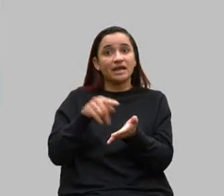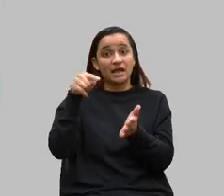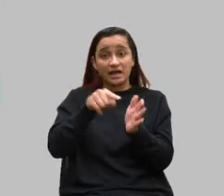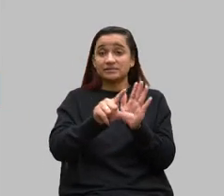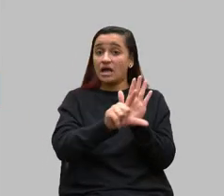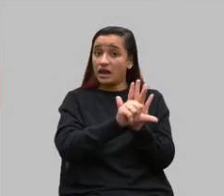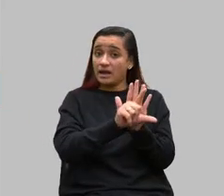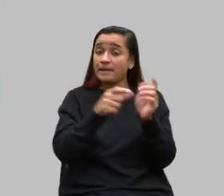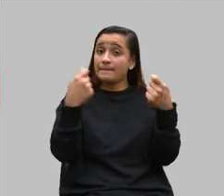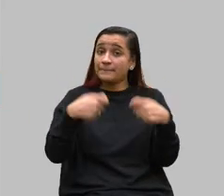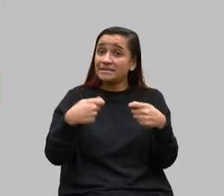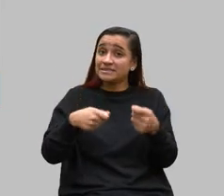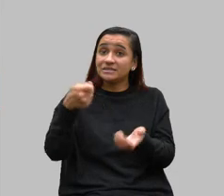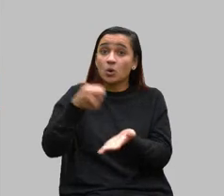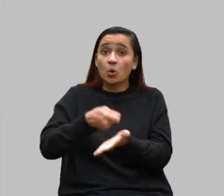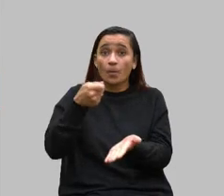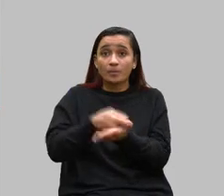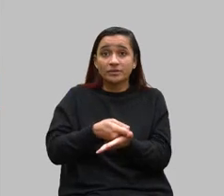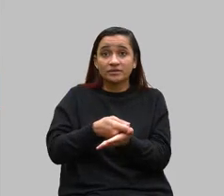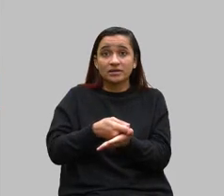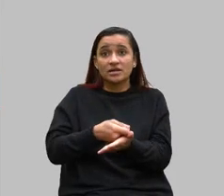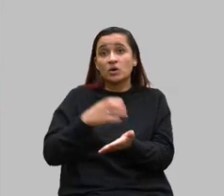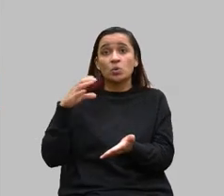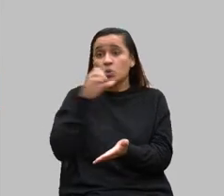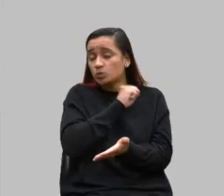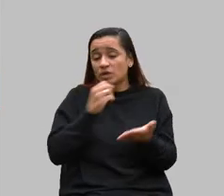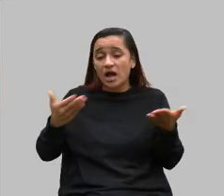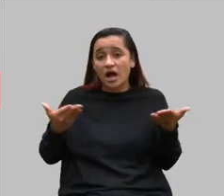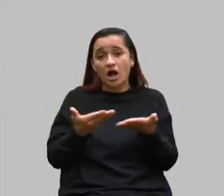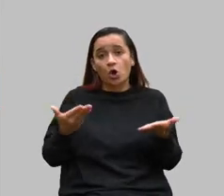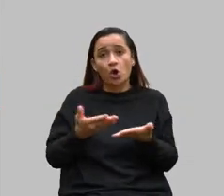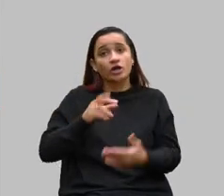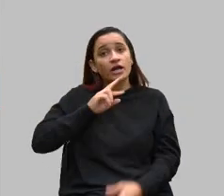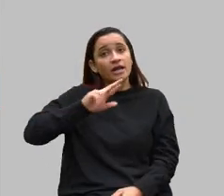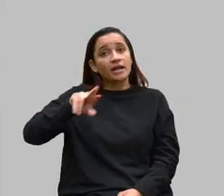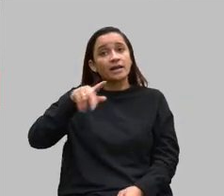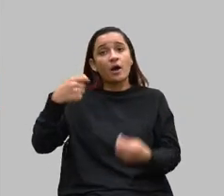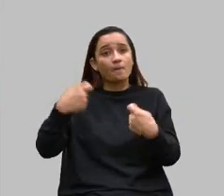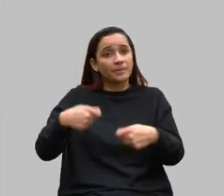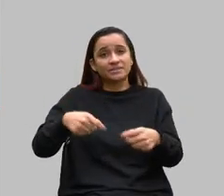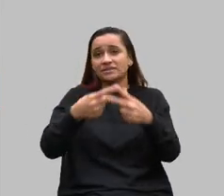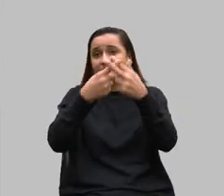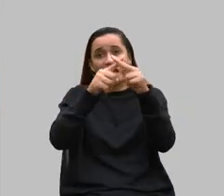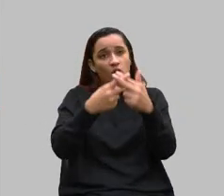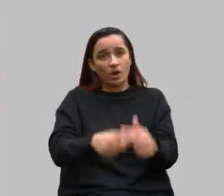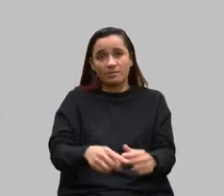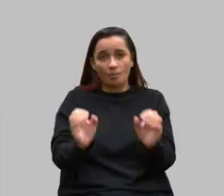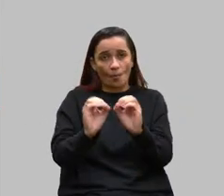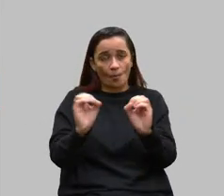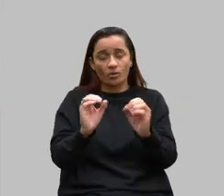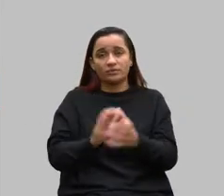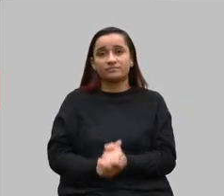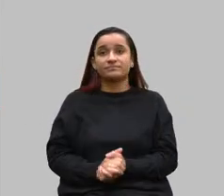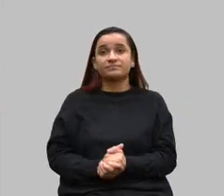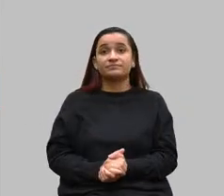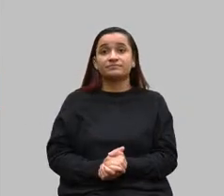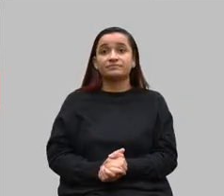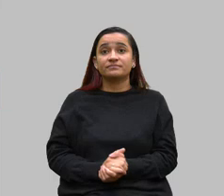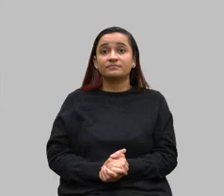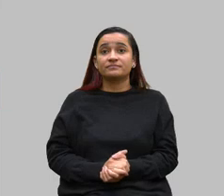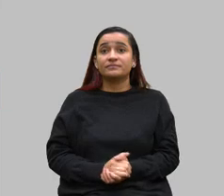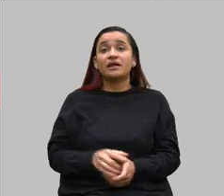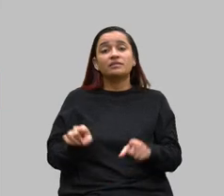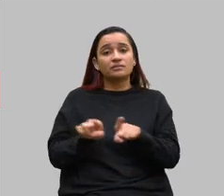tem que ser cumprida é de forma imediata que não precisa de regulamentação que é deixa